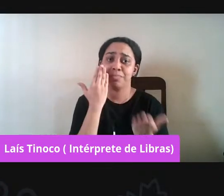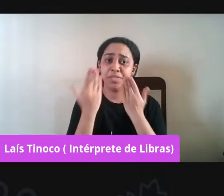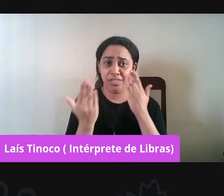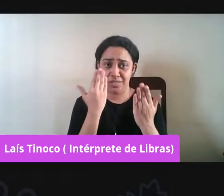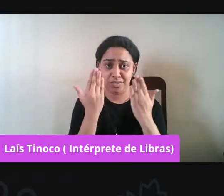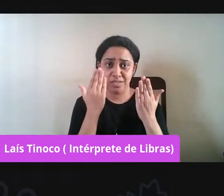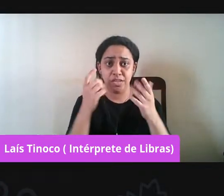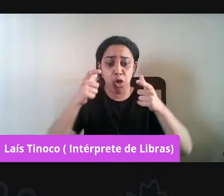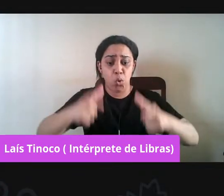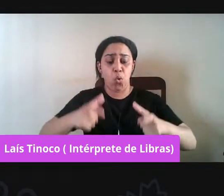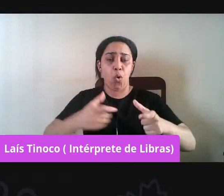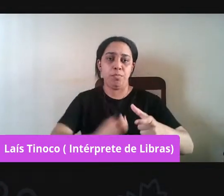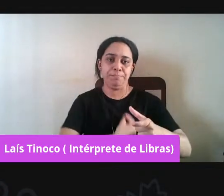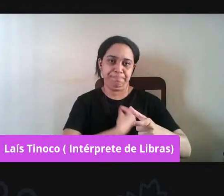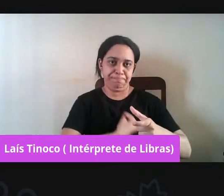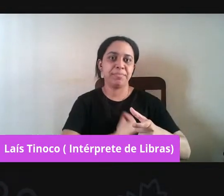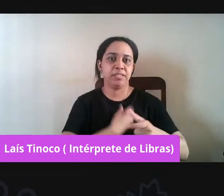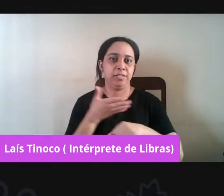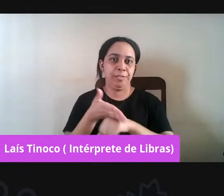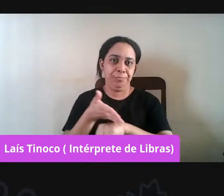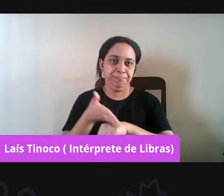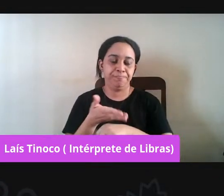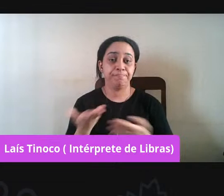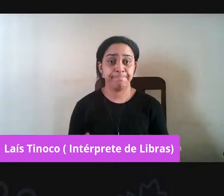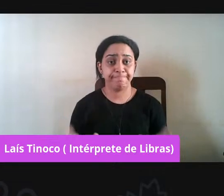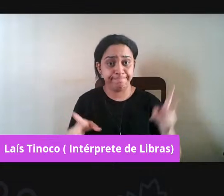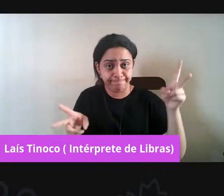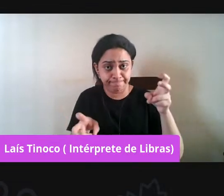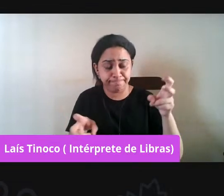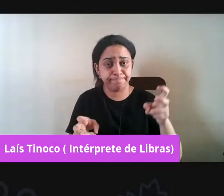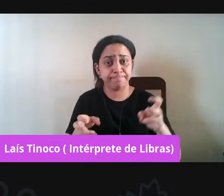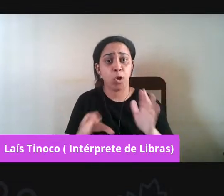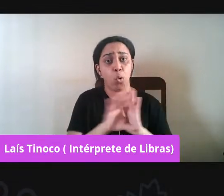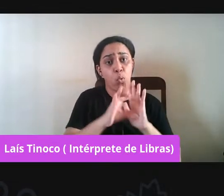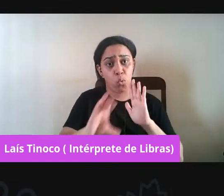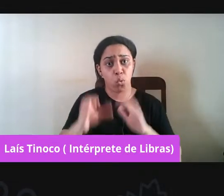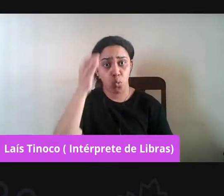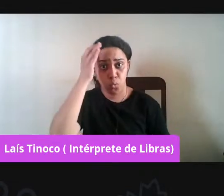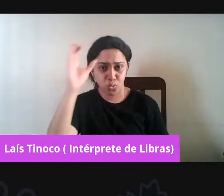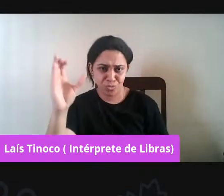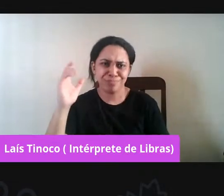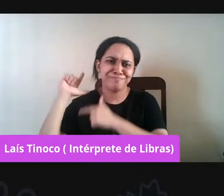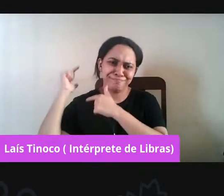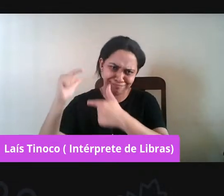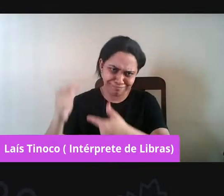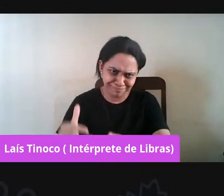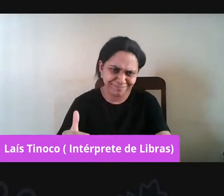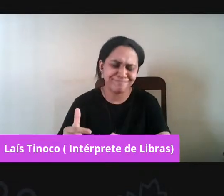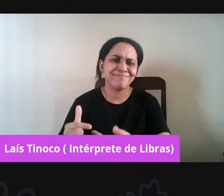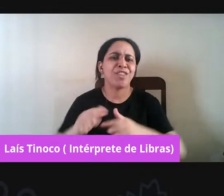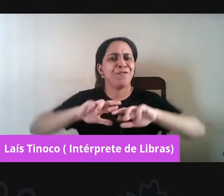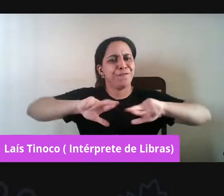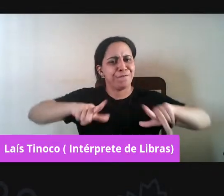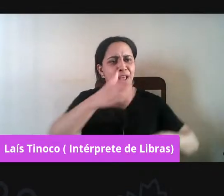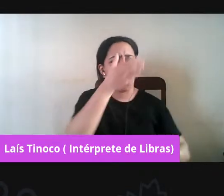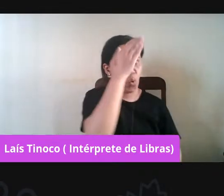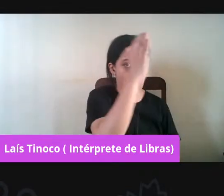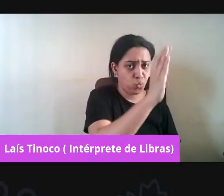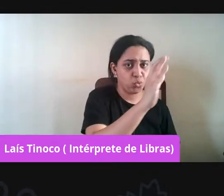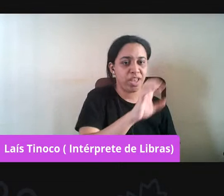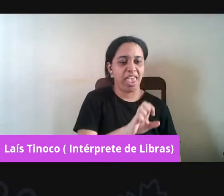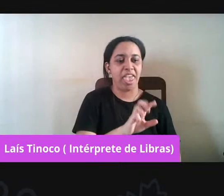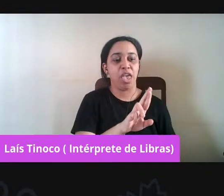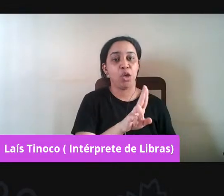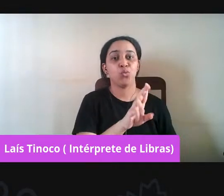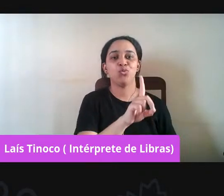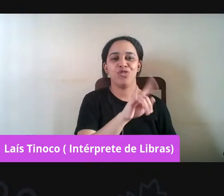situa o homem. Fecho aspas. Se a definição de cultura tradicionalmente é feita a partir da clássica distinção entre cultura erudita e cultura